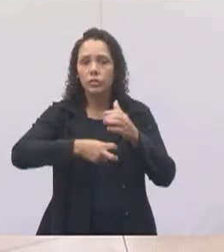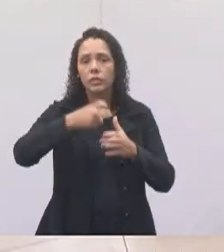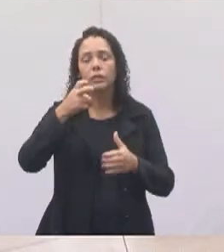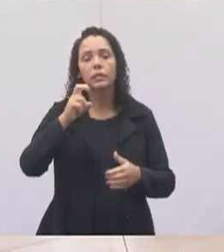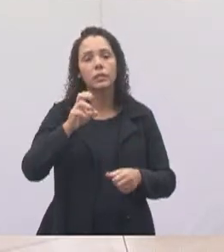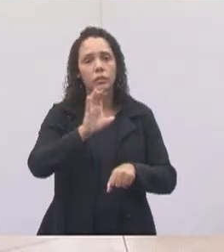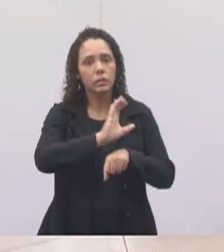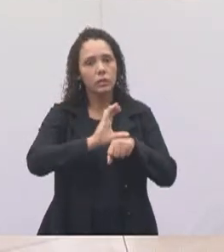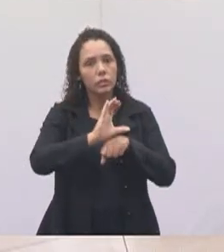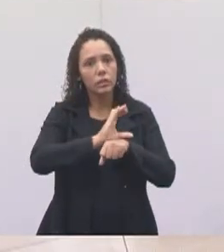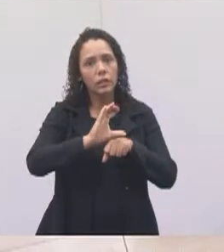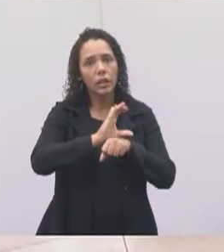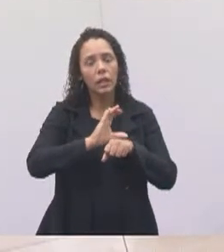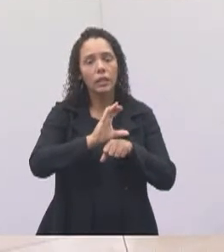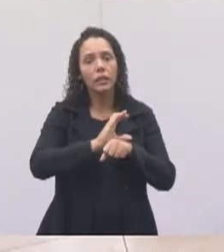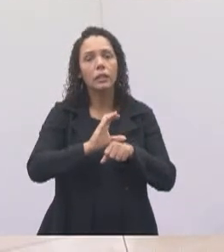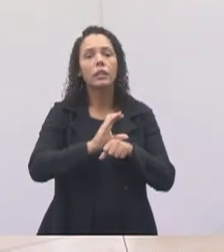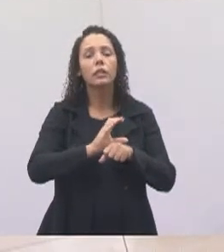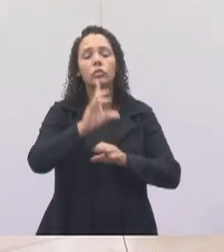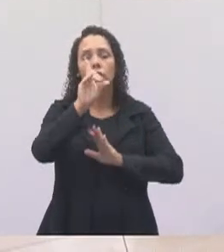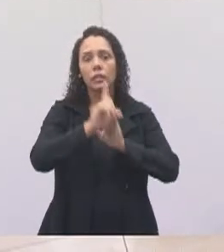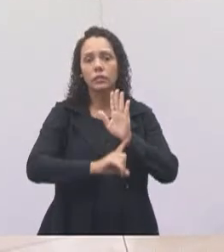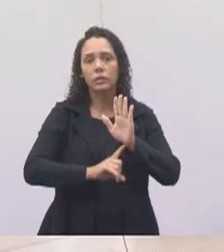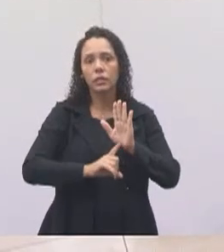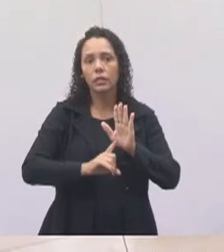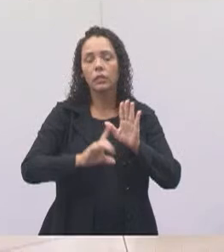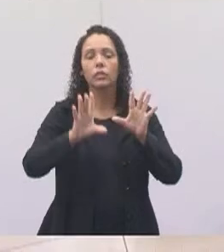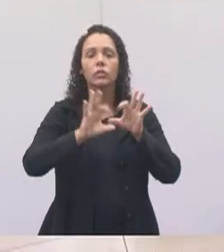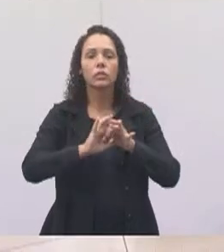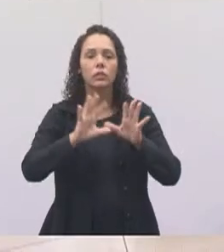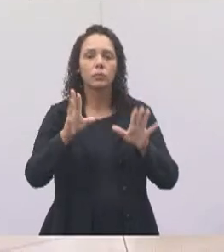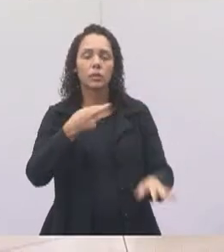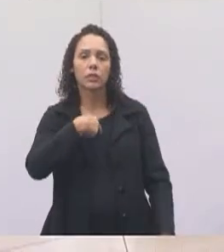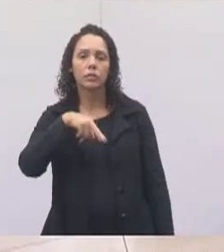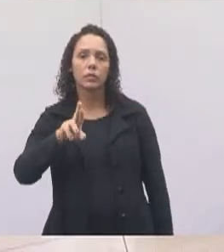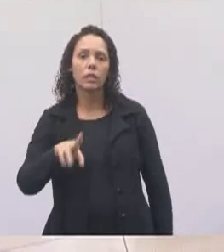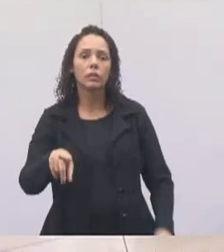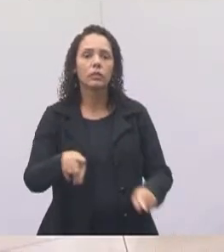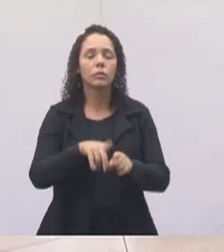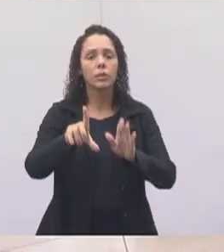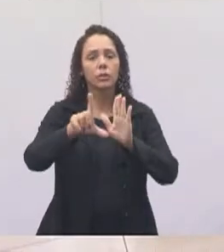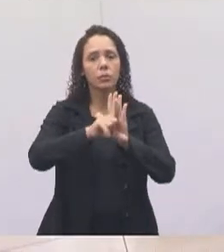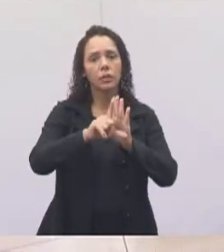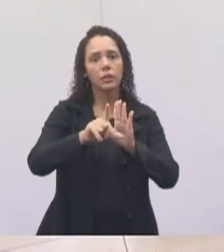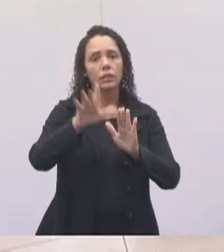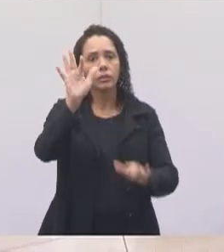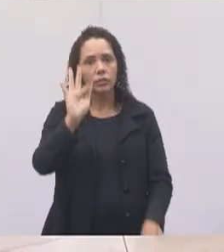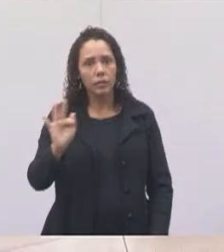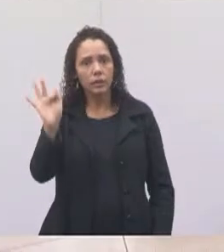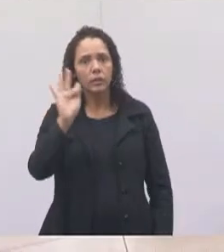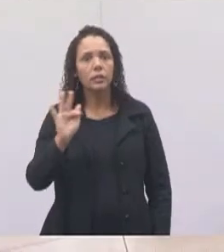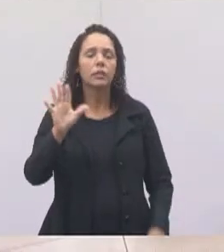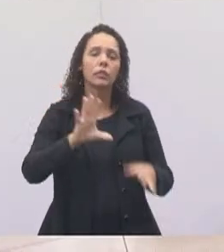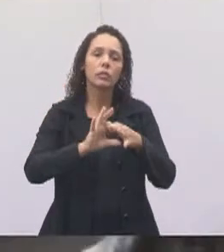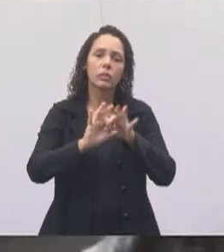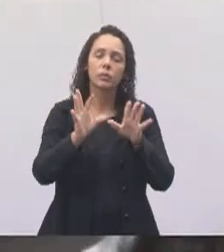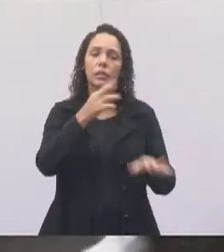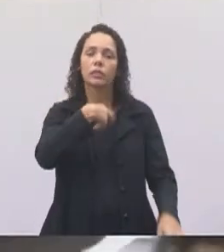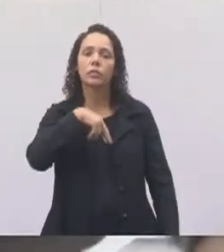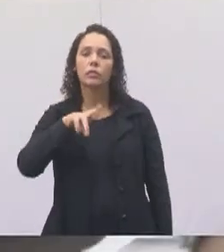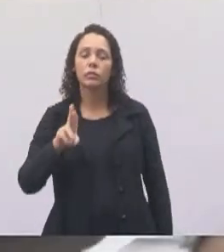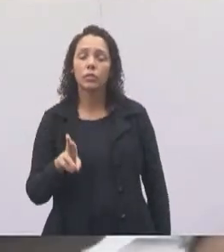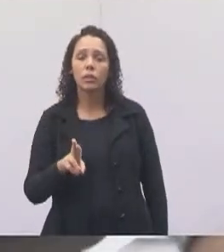Constituição que garante a liberdade religiosa. Aliás, já tem uma lei federal também da liberdade religiosa, que foi, à